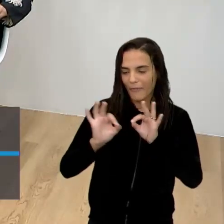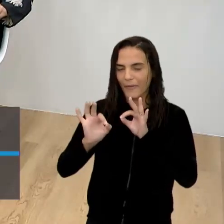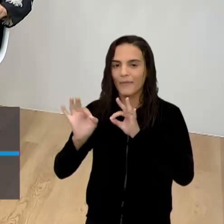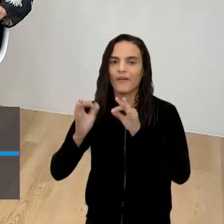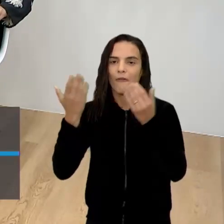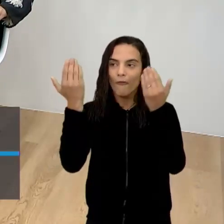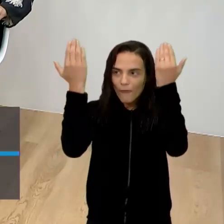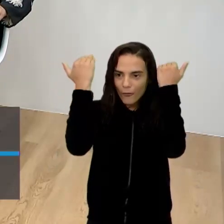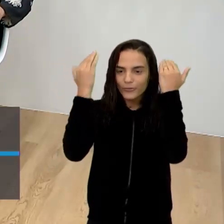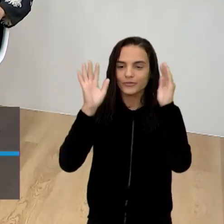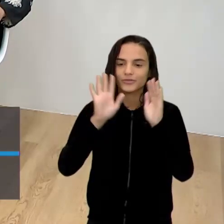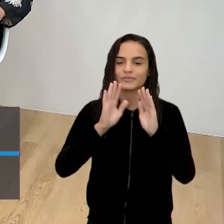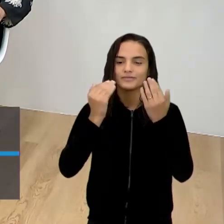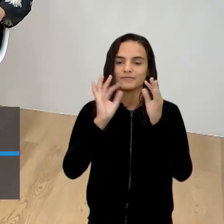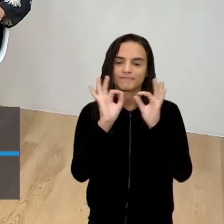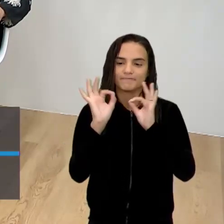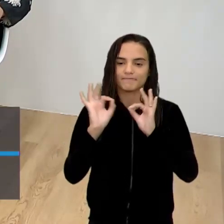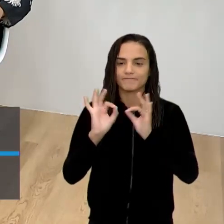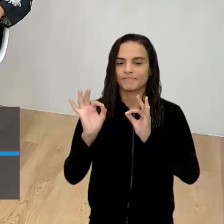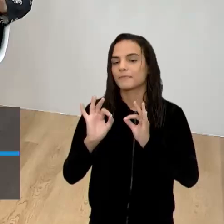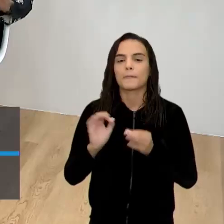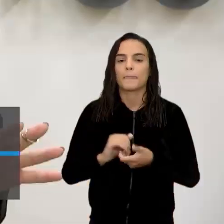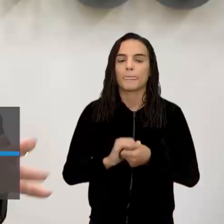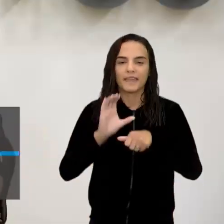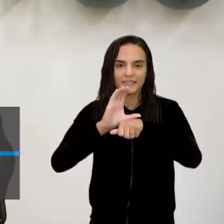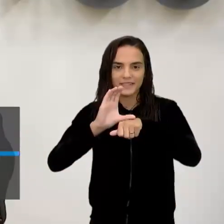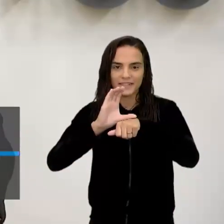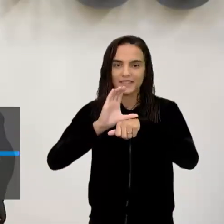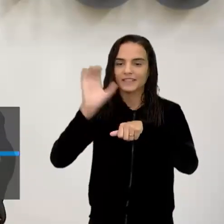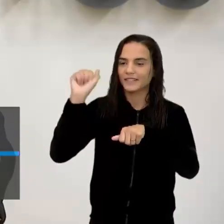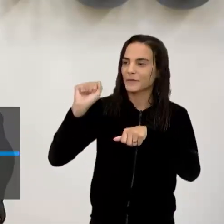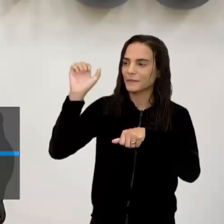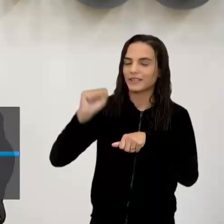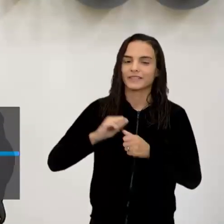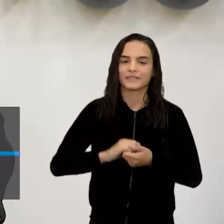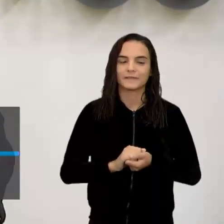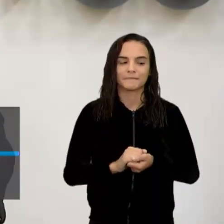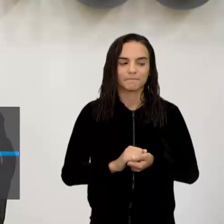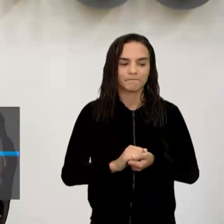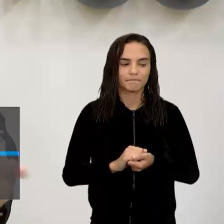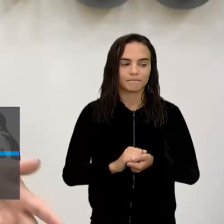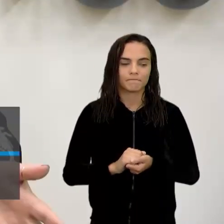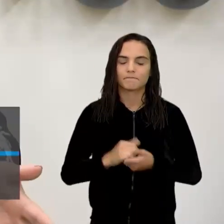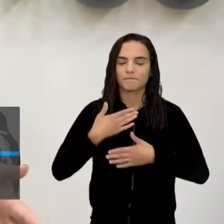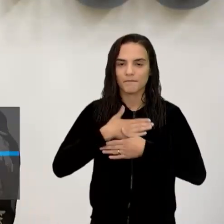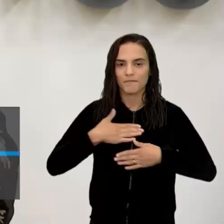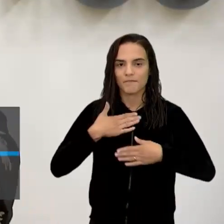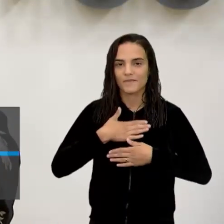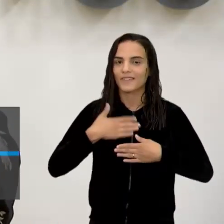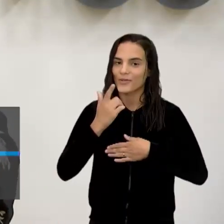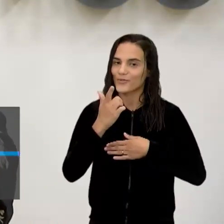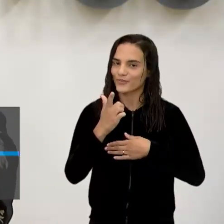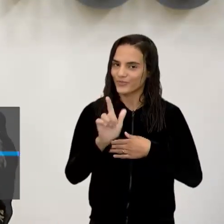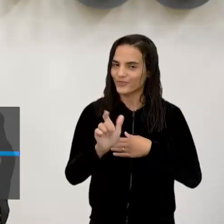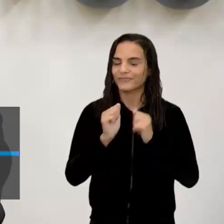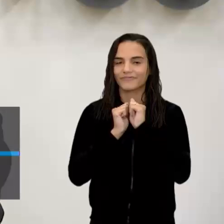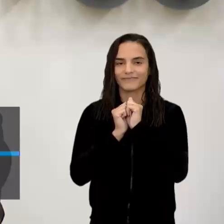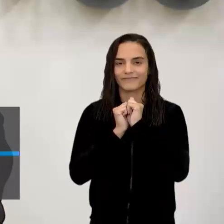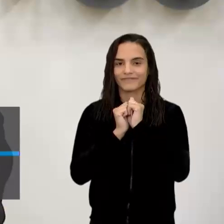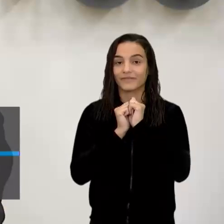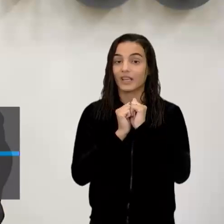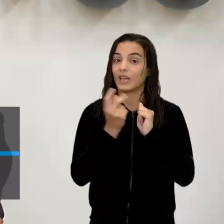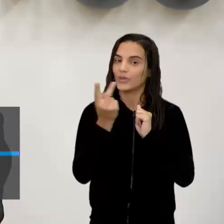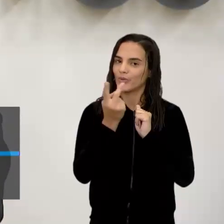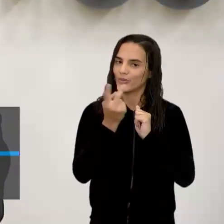isso. Obrigada, Jefferson. Brancas e cinzas. Isso, brancas e cinza com umas bolinhas. É um prazer estar aqui de novo. É a minha